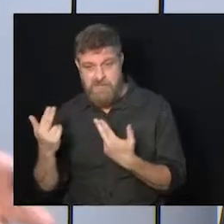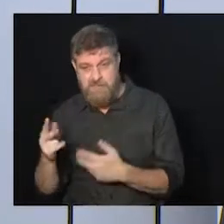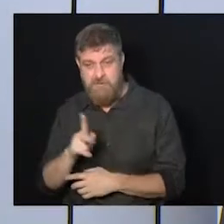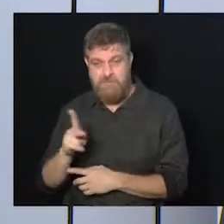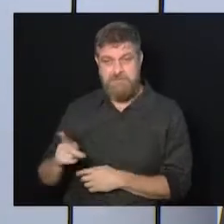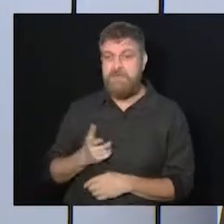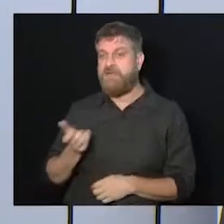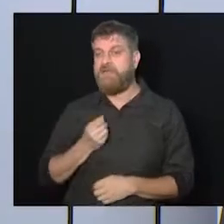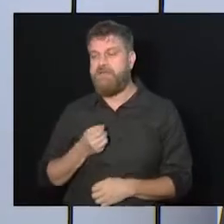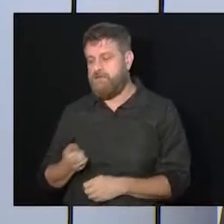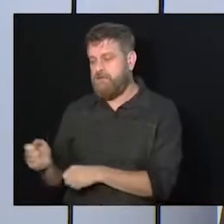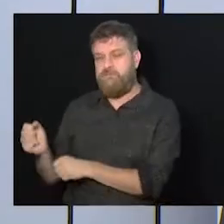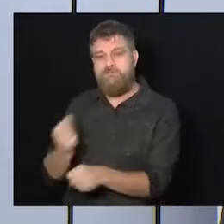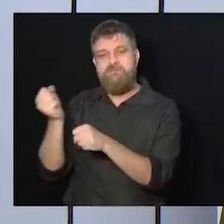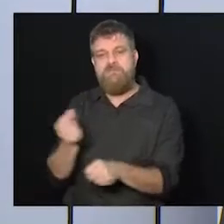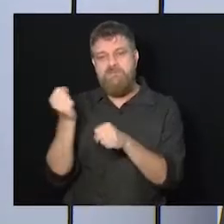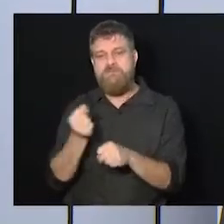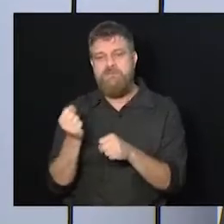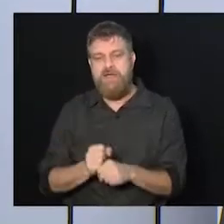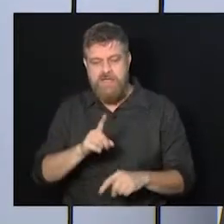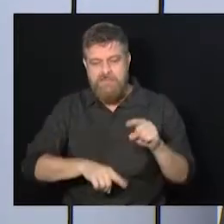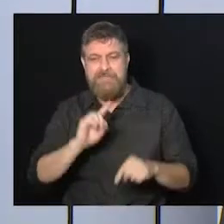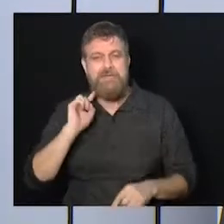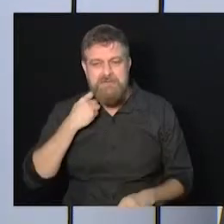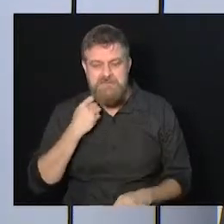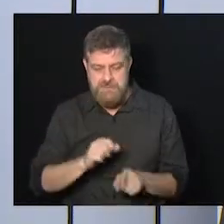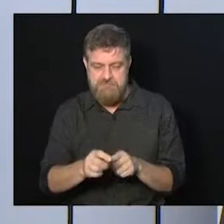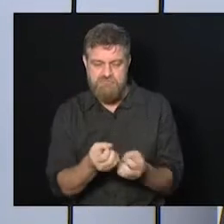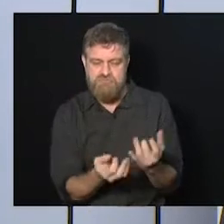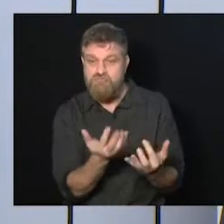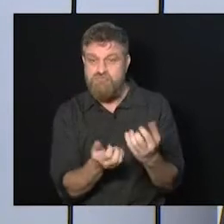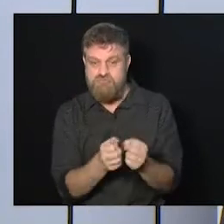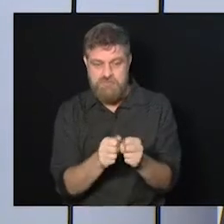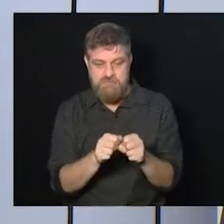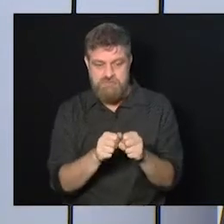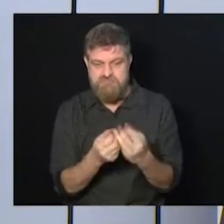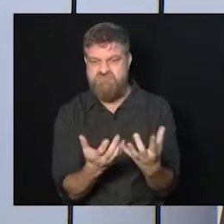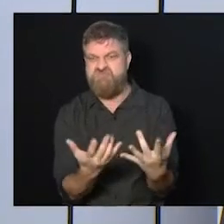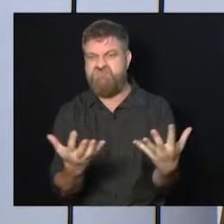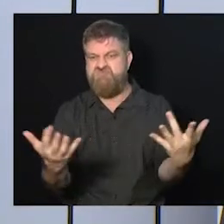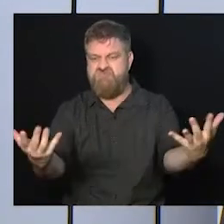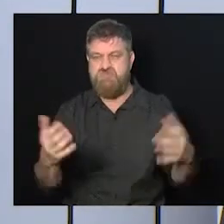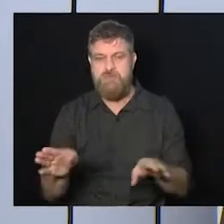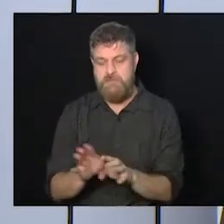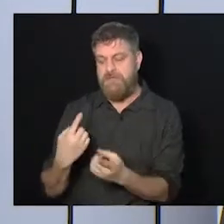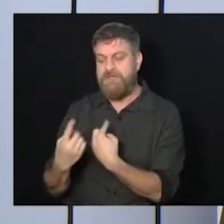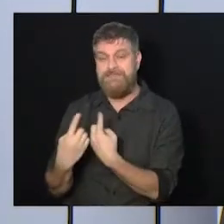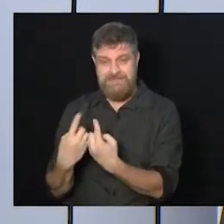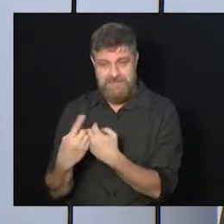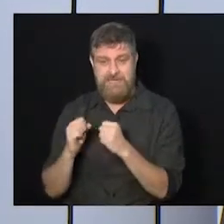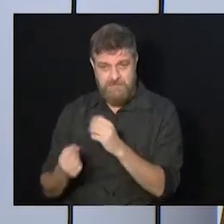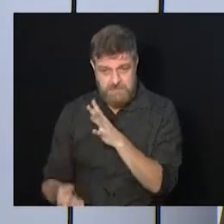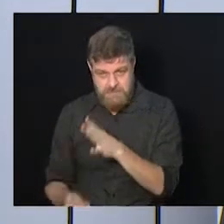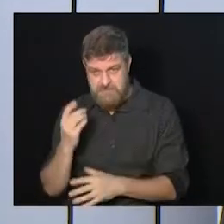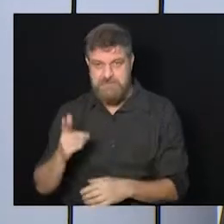vezes a pessoa varre e bota fogo no lixo, né, e depois não consegue conter. Na beira de estrada, né, os